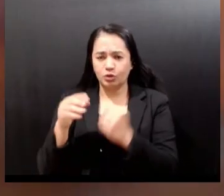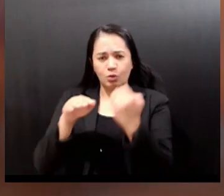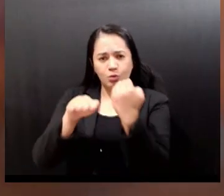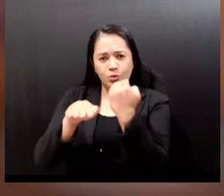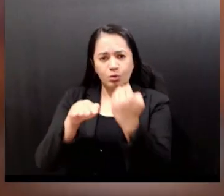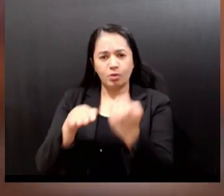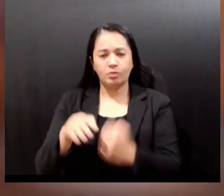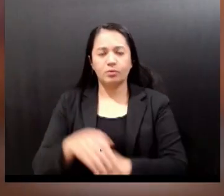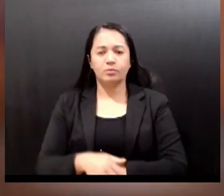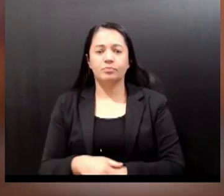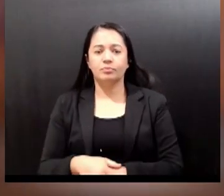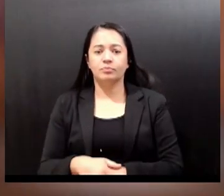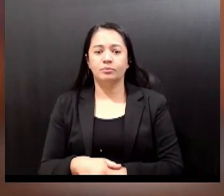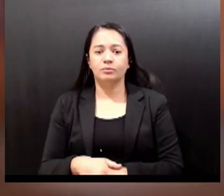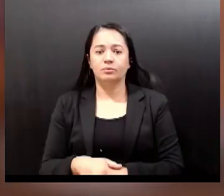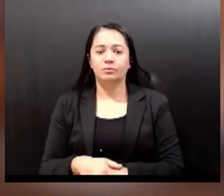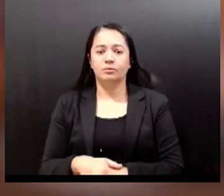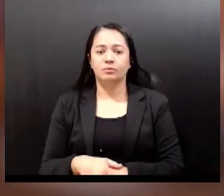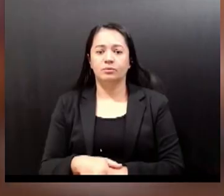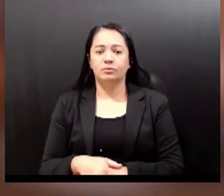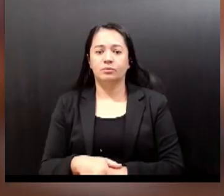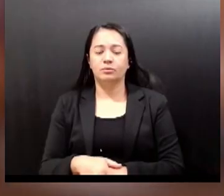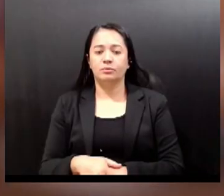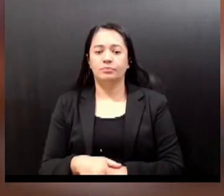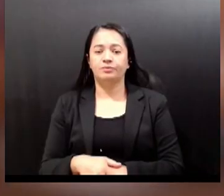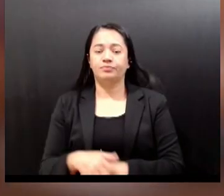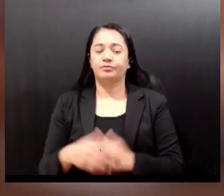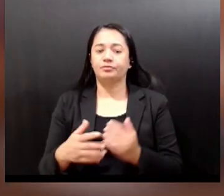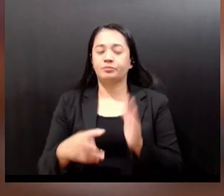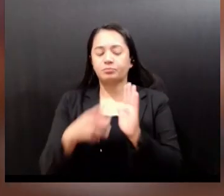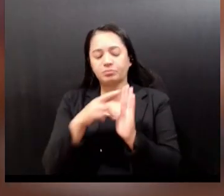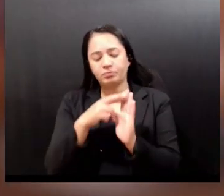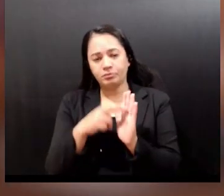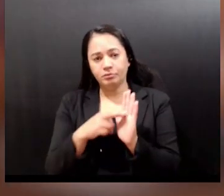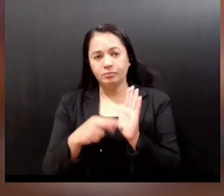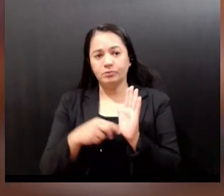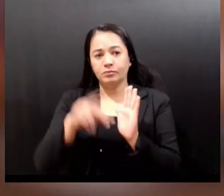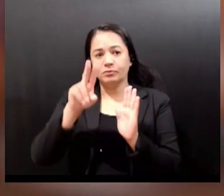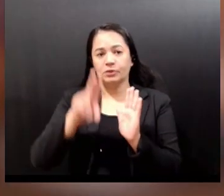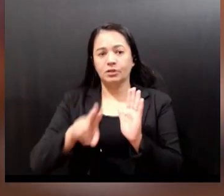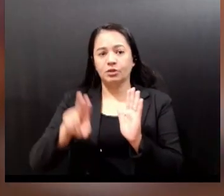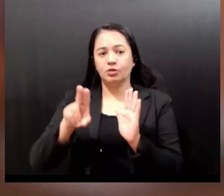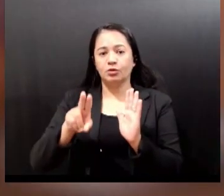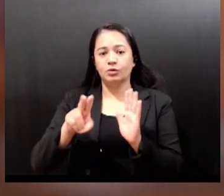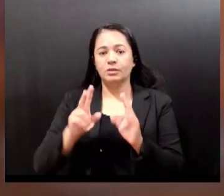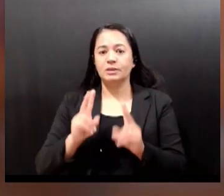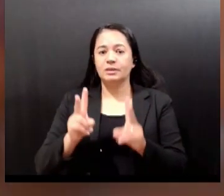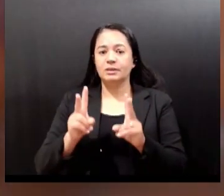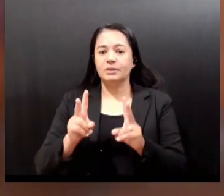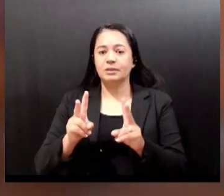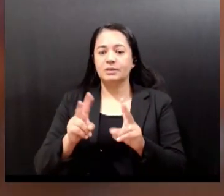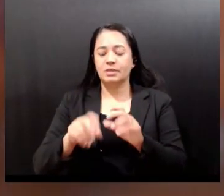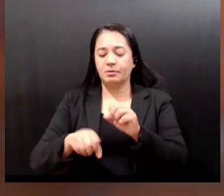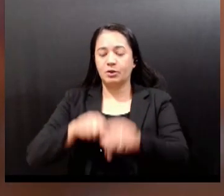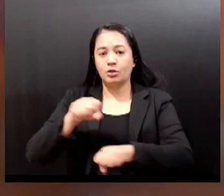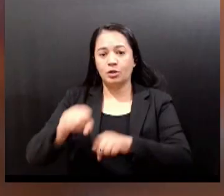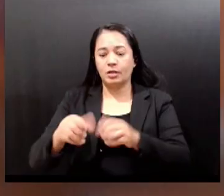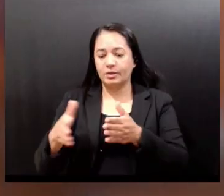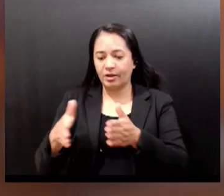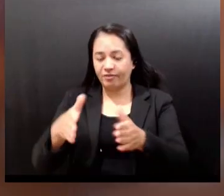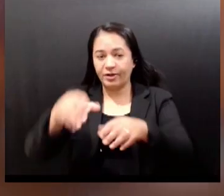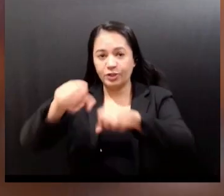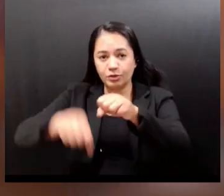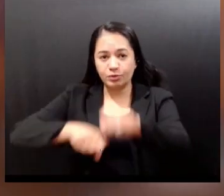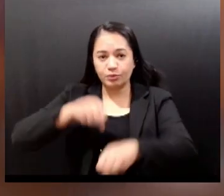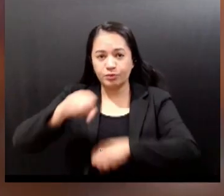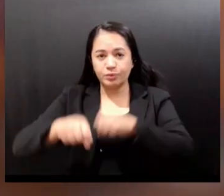Então, na verdade, as recomendações de uso de patinete sempre é na ciclovia, ciclofaixa, e nas ruas até 40 km